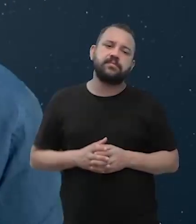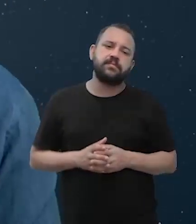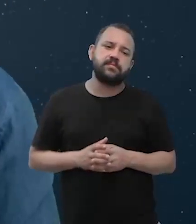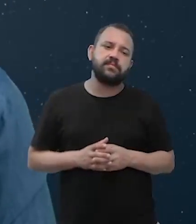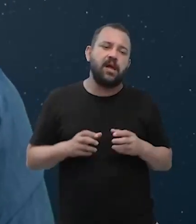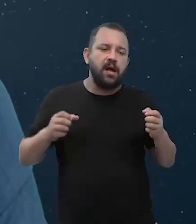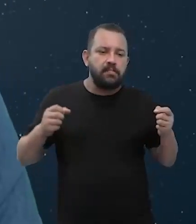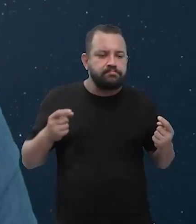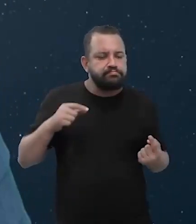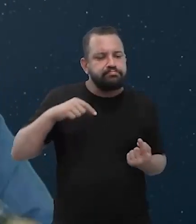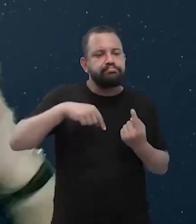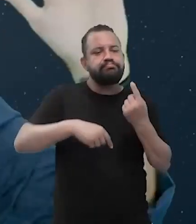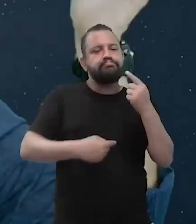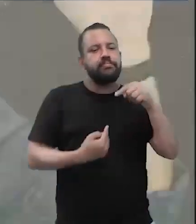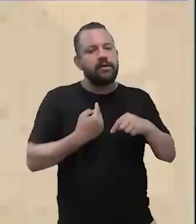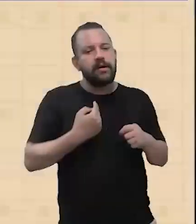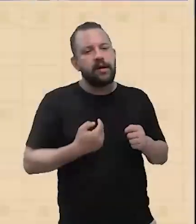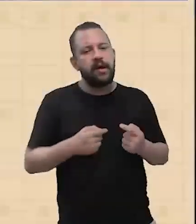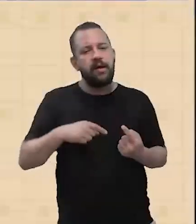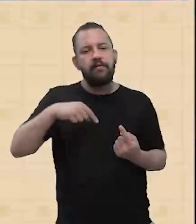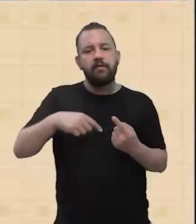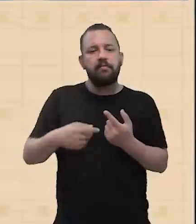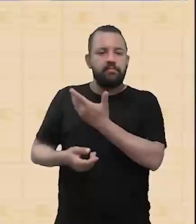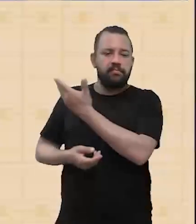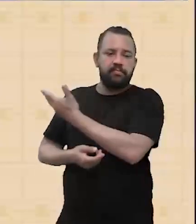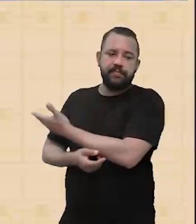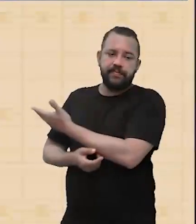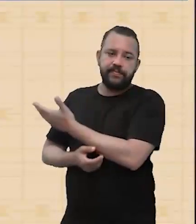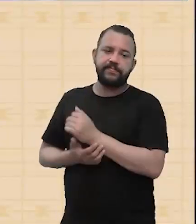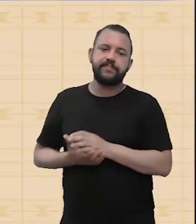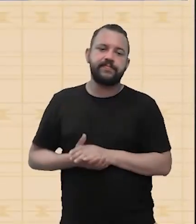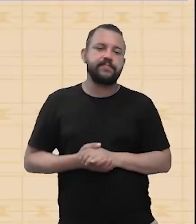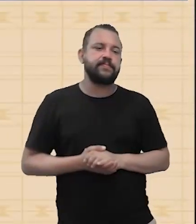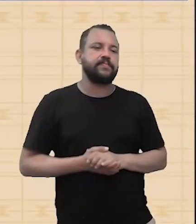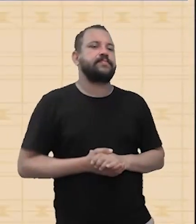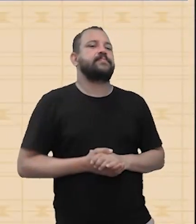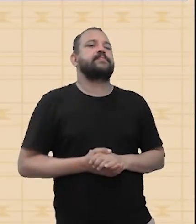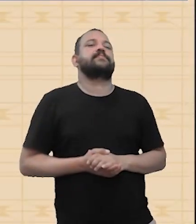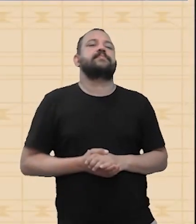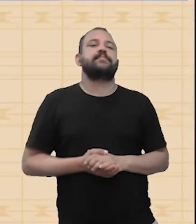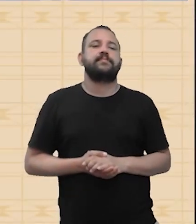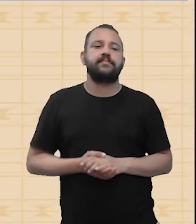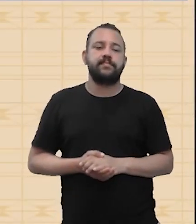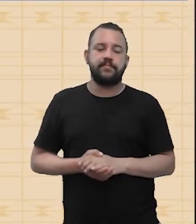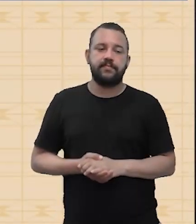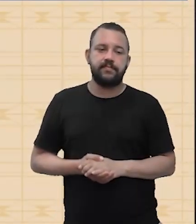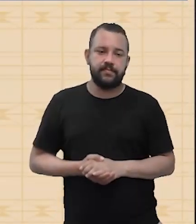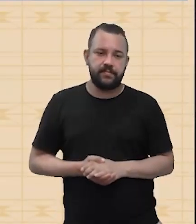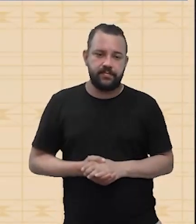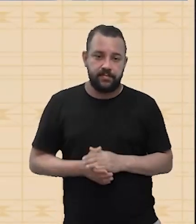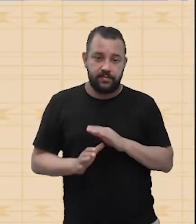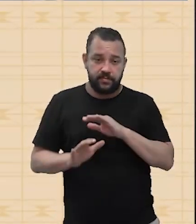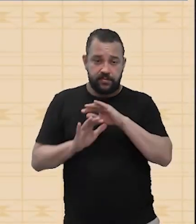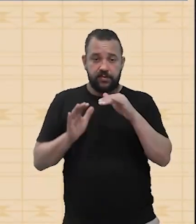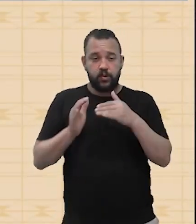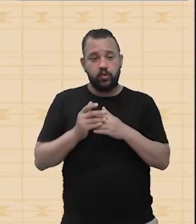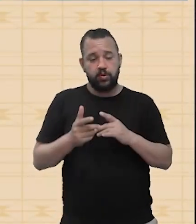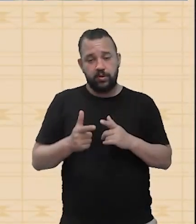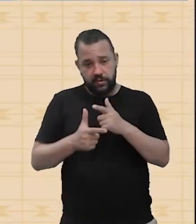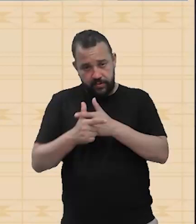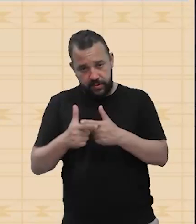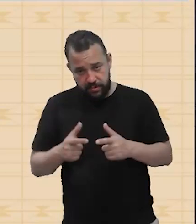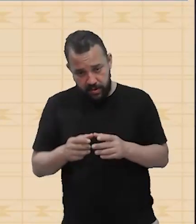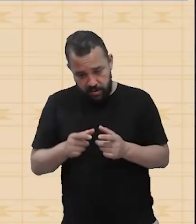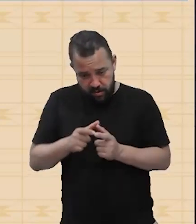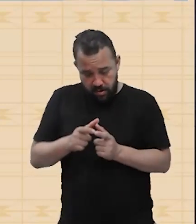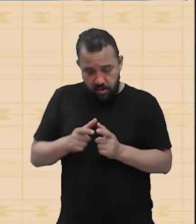transmitido e a variação de temperatura do meio interno para o meio externo, e tudo isso dividido pela espessura da parede. Então,